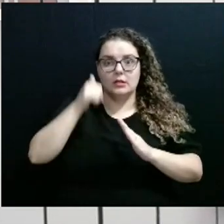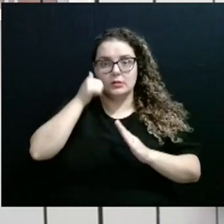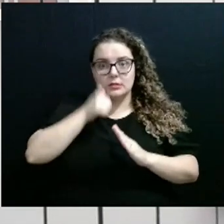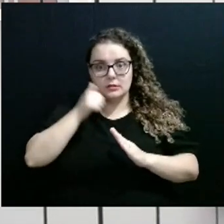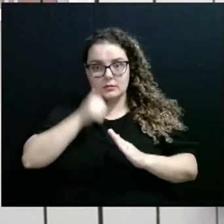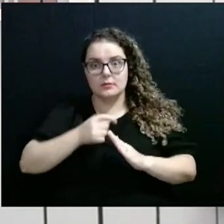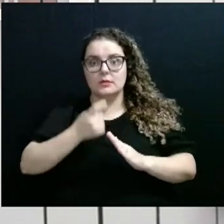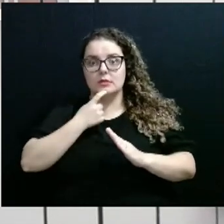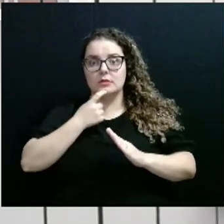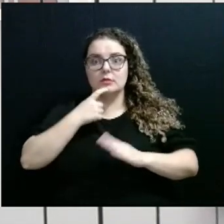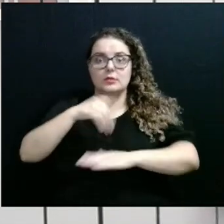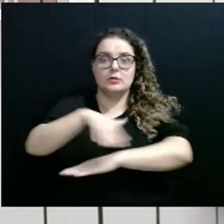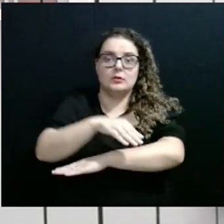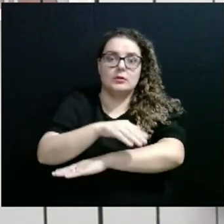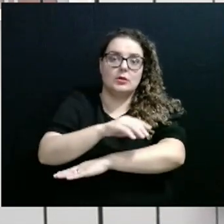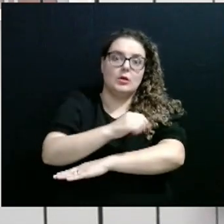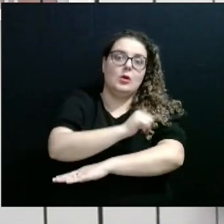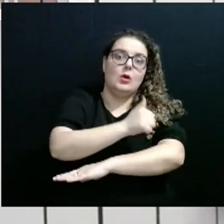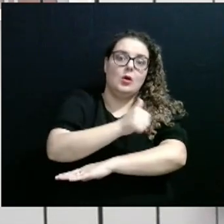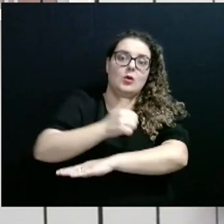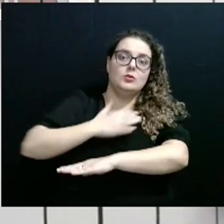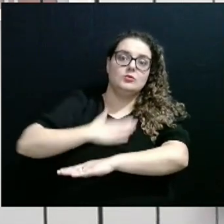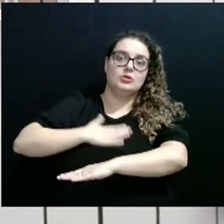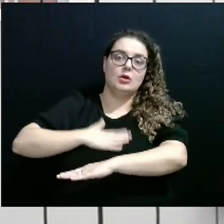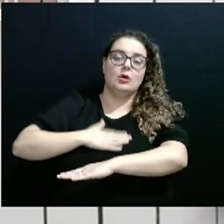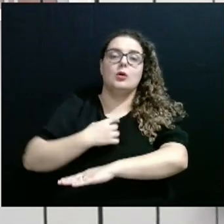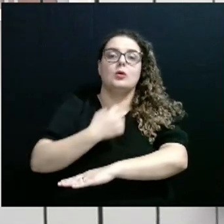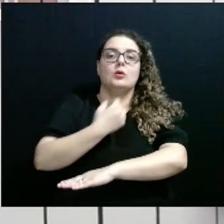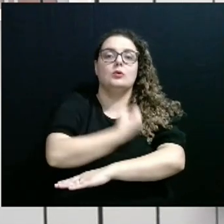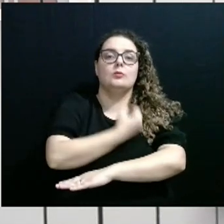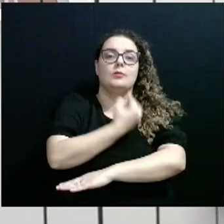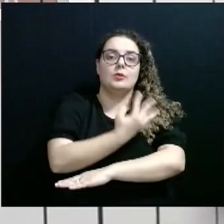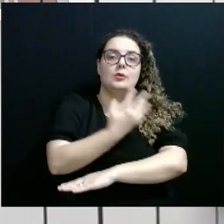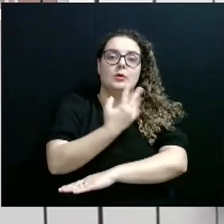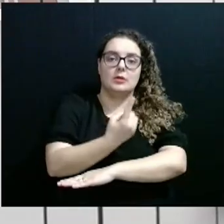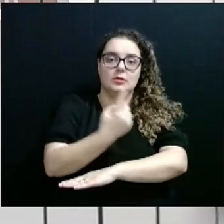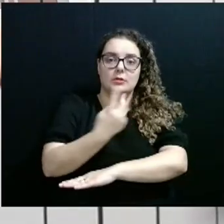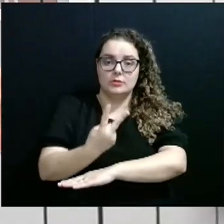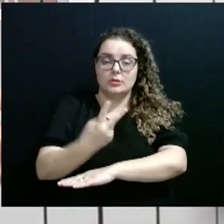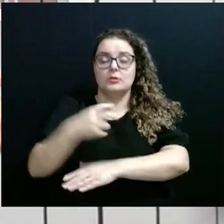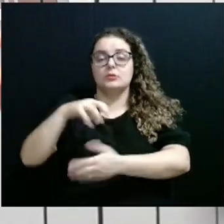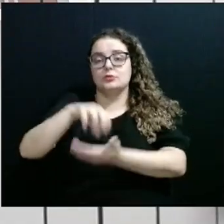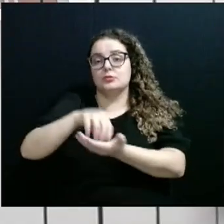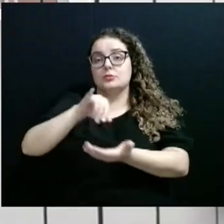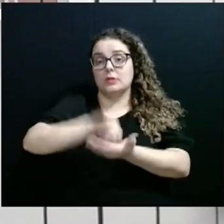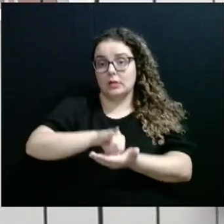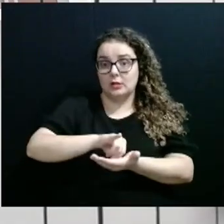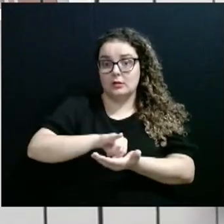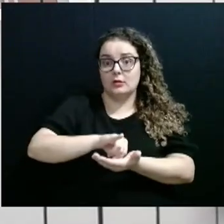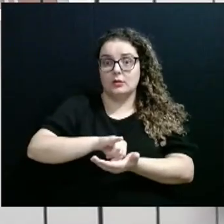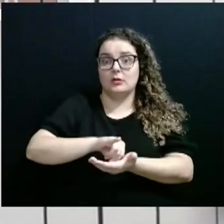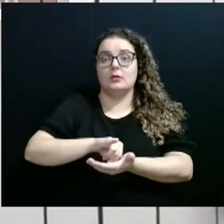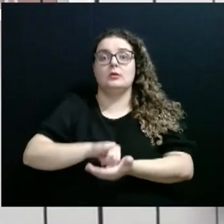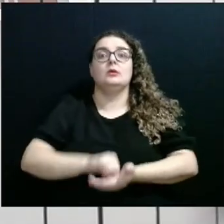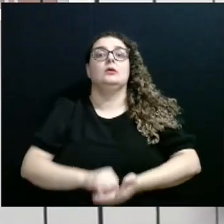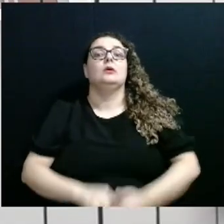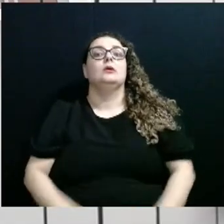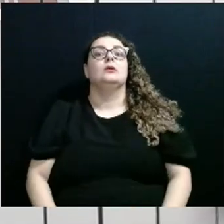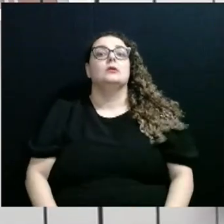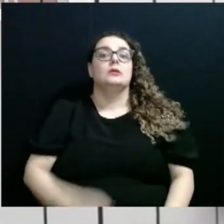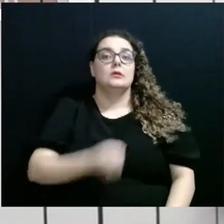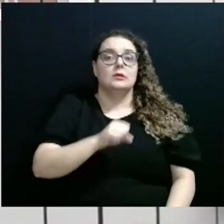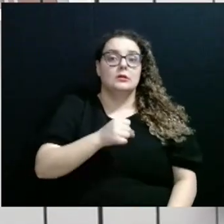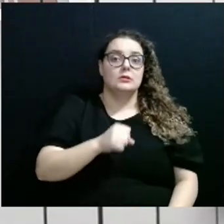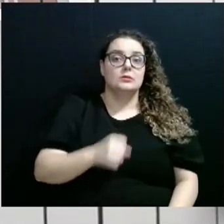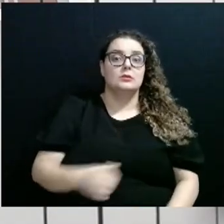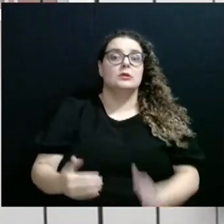rua 11 de agosto, número 412, no centro da cidade, das 9 horas da manhã às 4h30 da tarde. Então